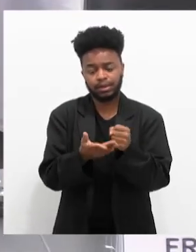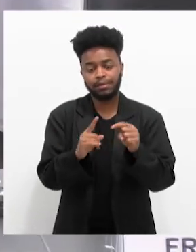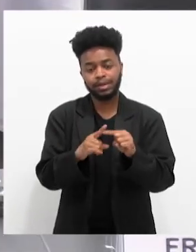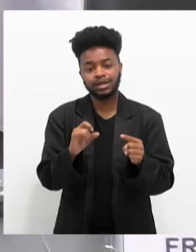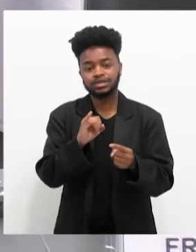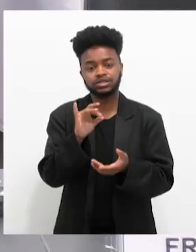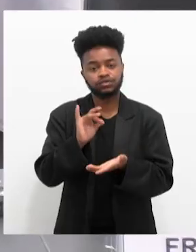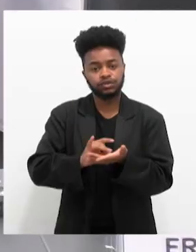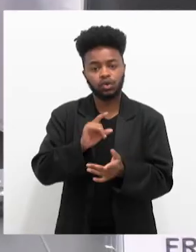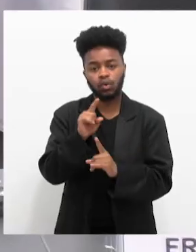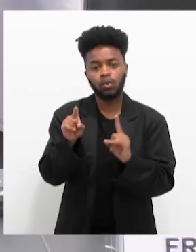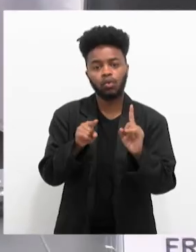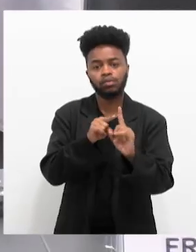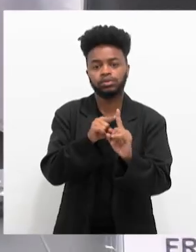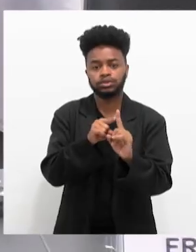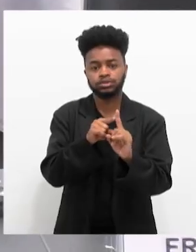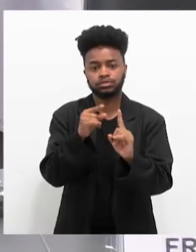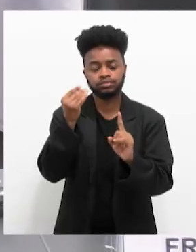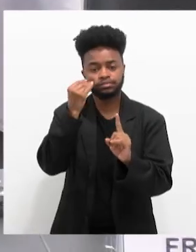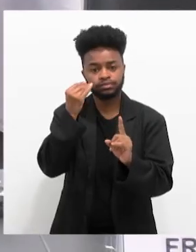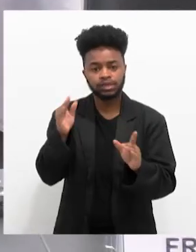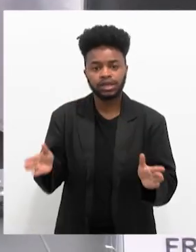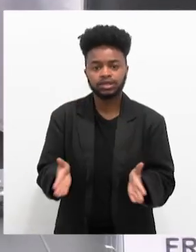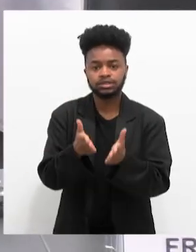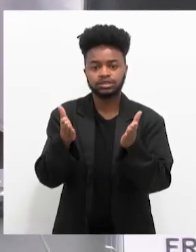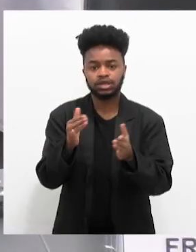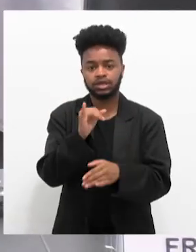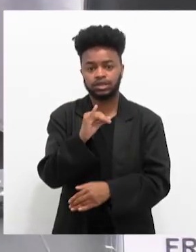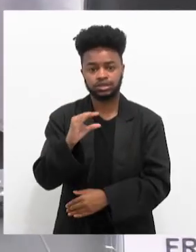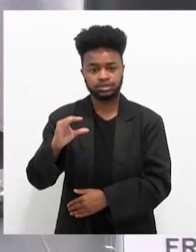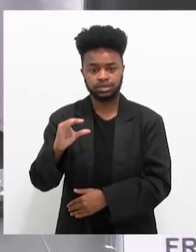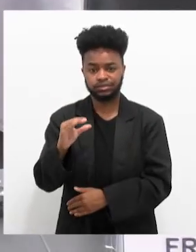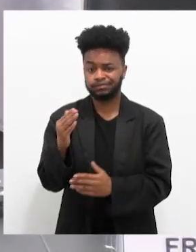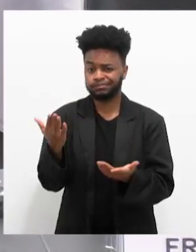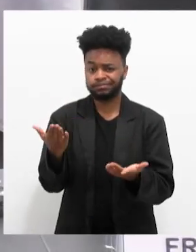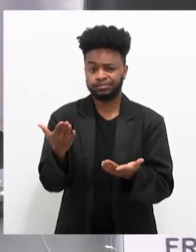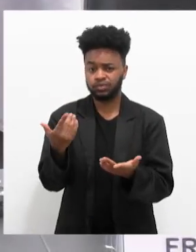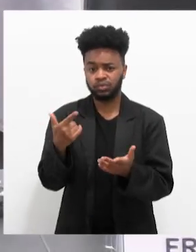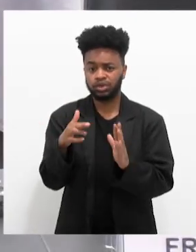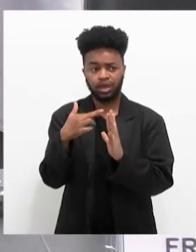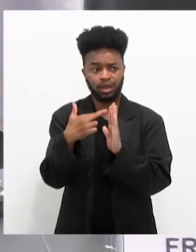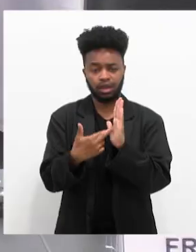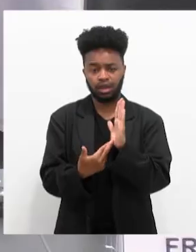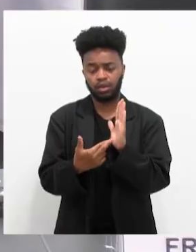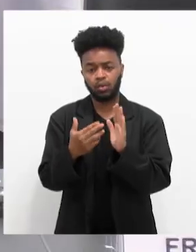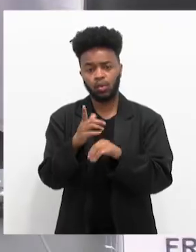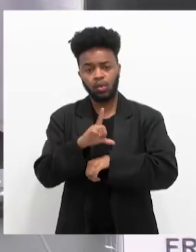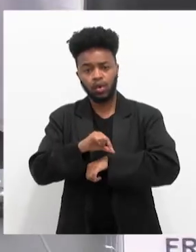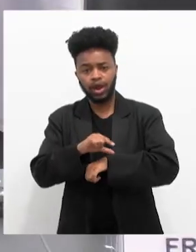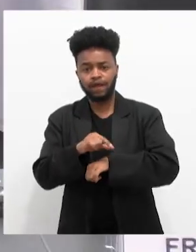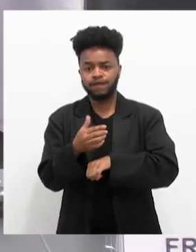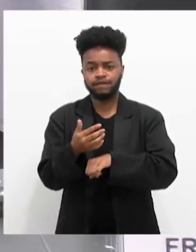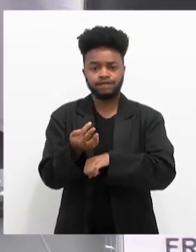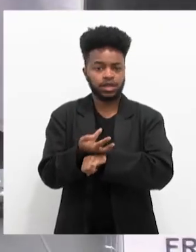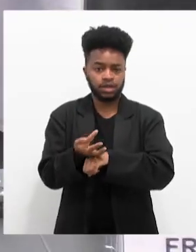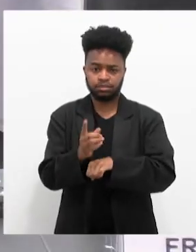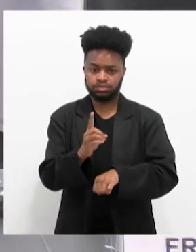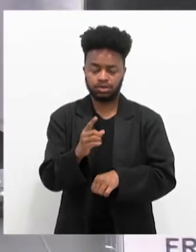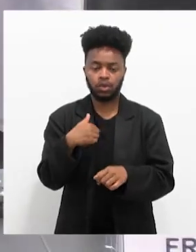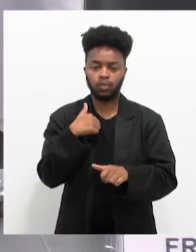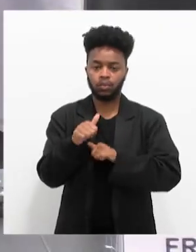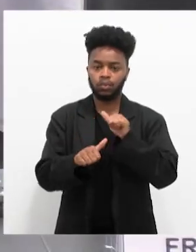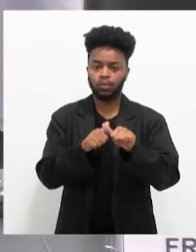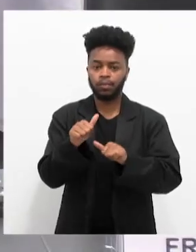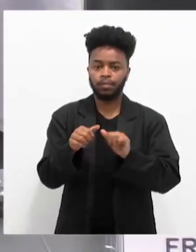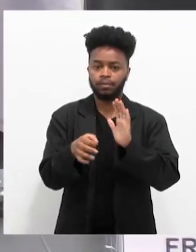verdadeiro propósito do incentivo da iniciação científica, não tem regulação de horário, de férias. Então, eu vou alterar o parecer